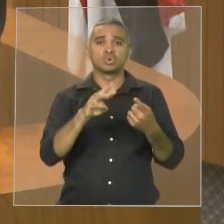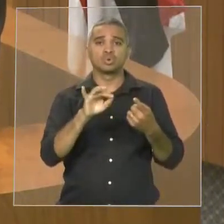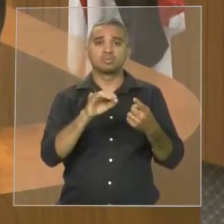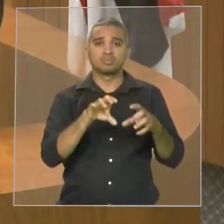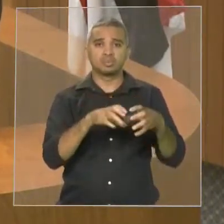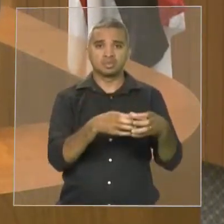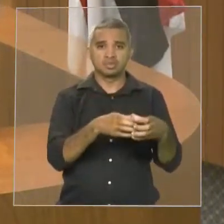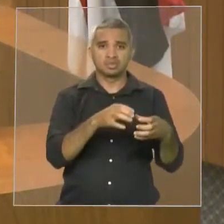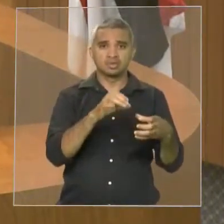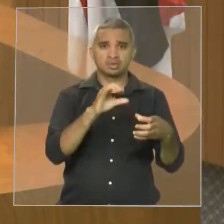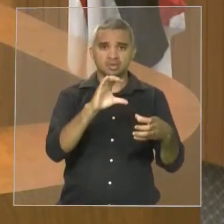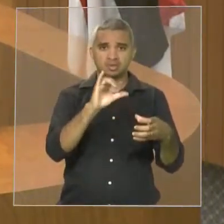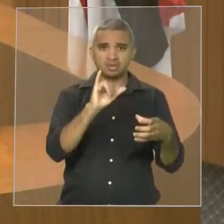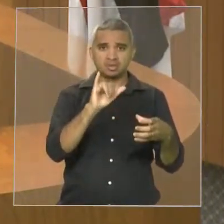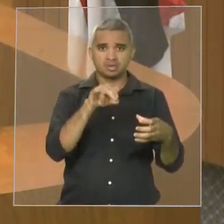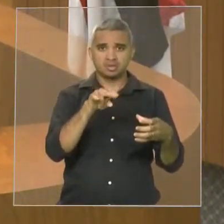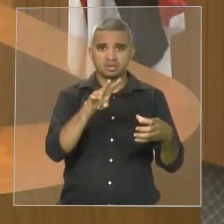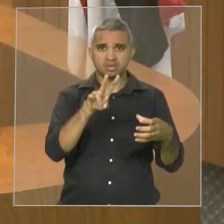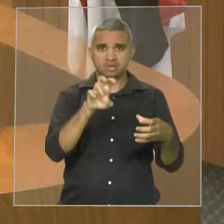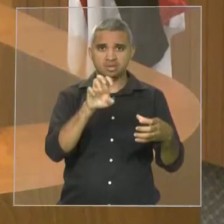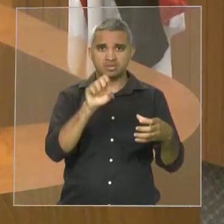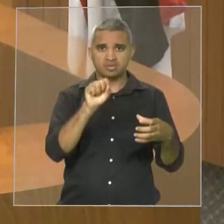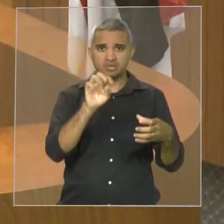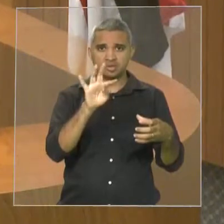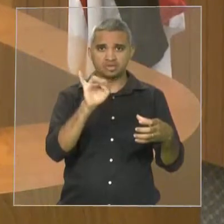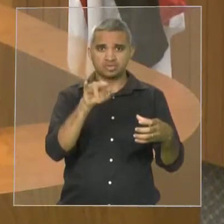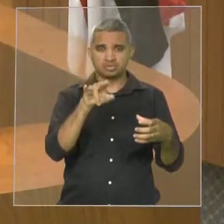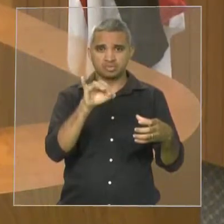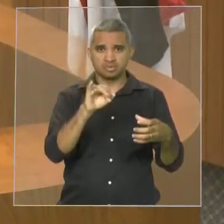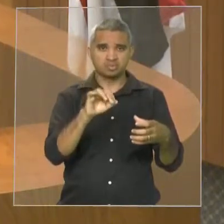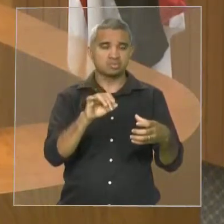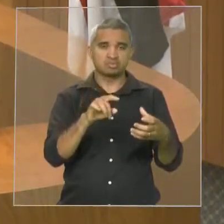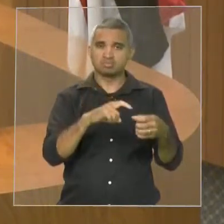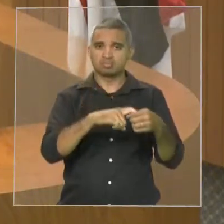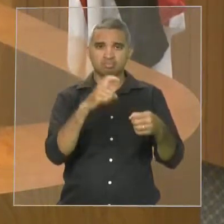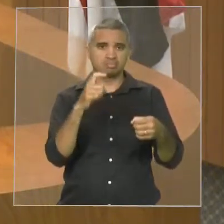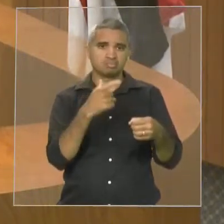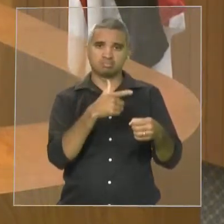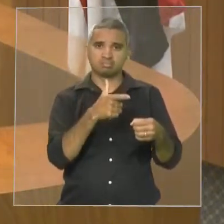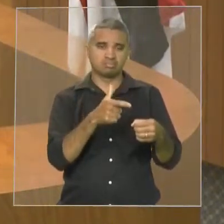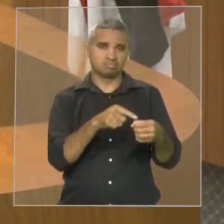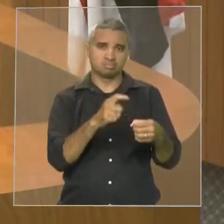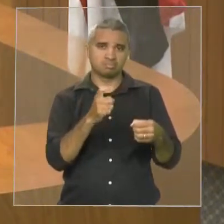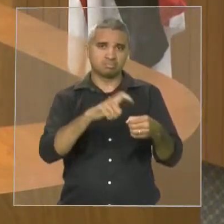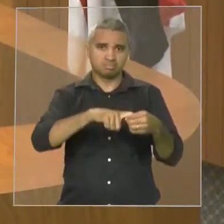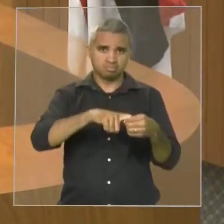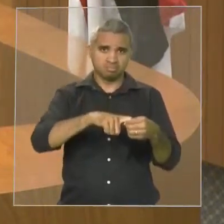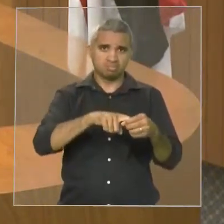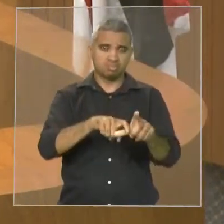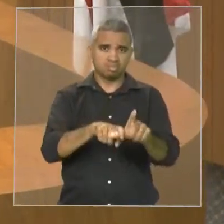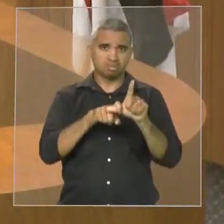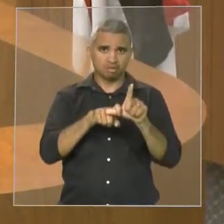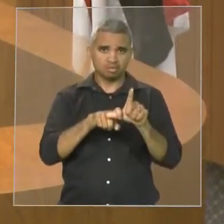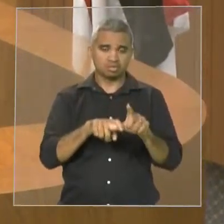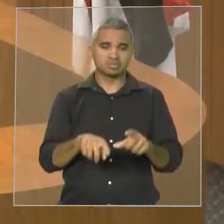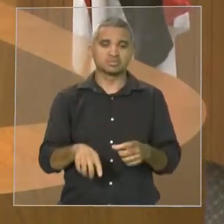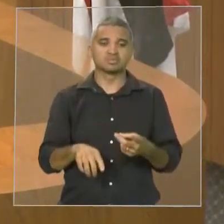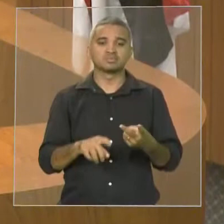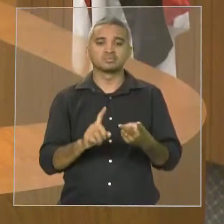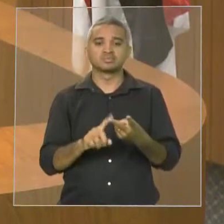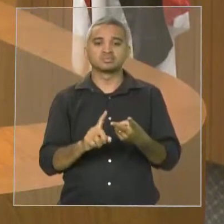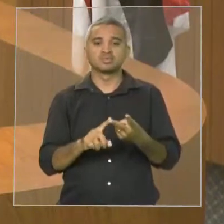o Conselho Fiscal não tem autonomia para investigar os atos. Talvez seja isso que o governador queira, que o Conselho Fiscal